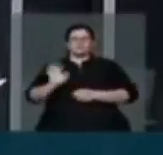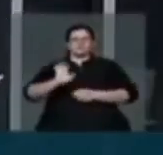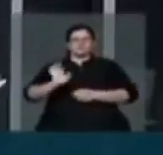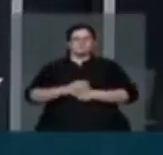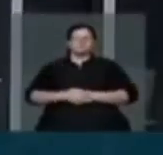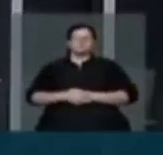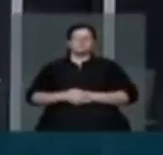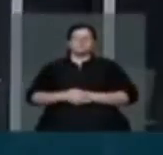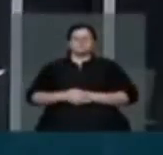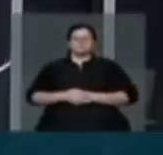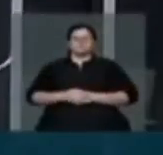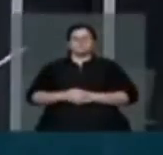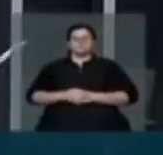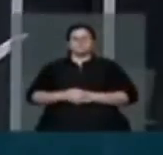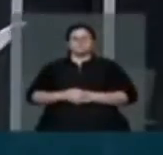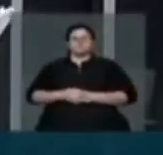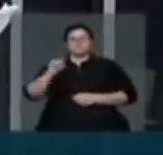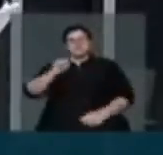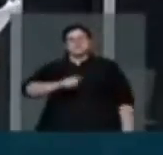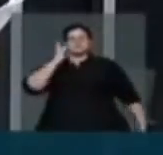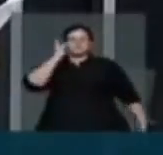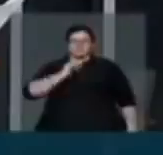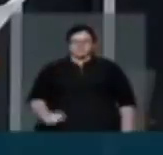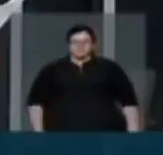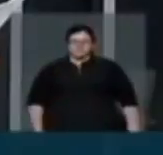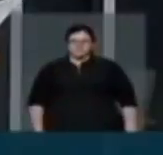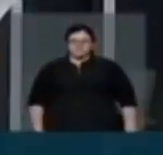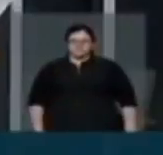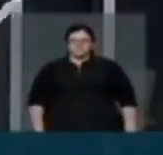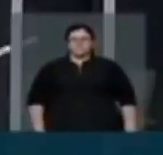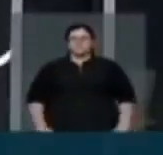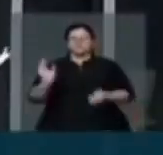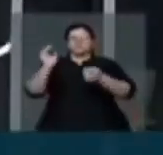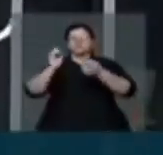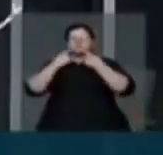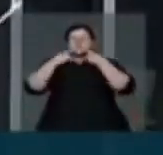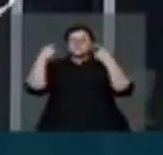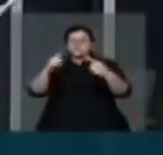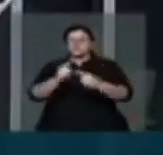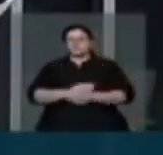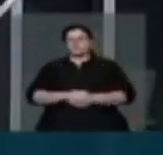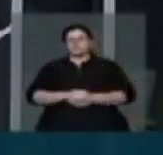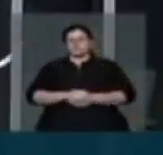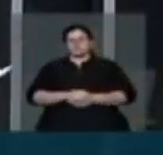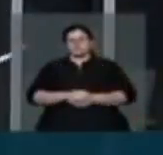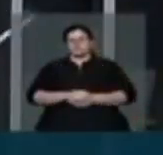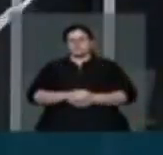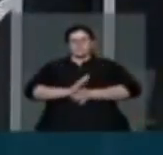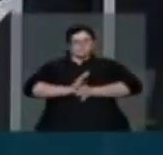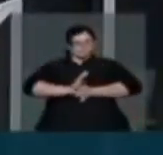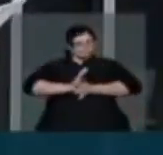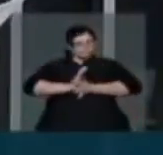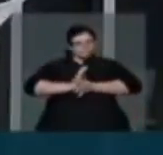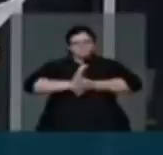homossexual. Esse deputado faz colocações terríveis nesse